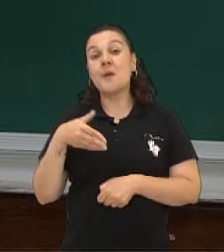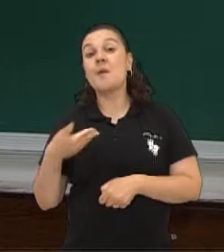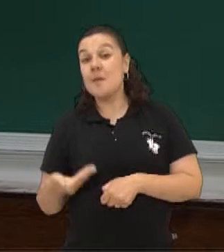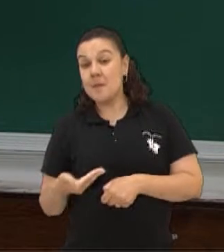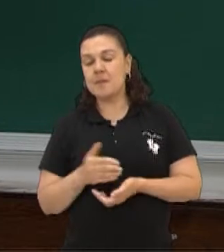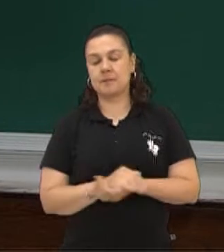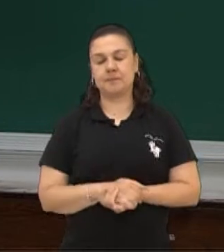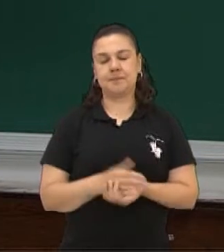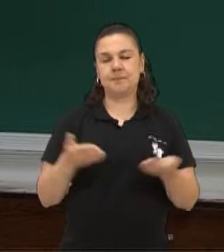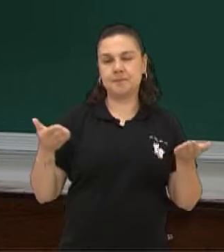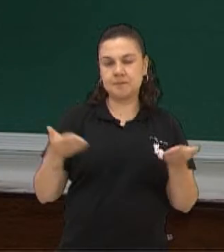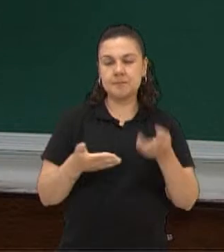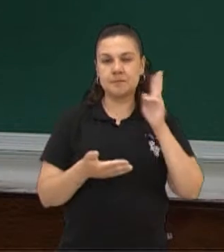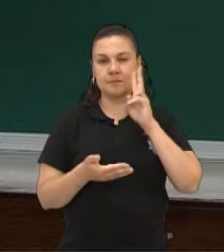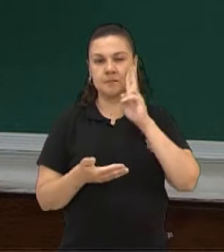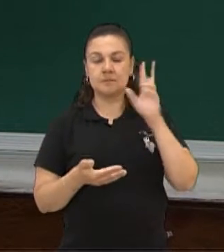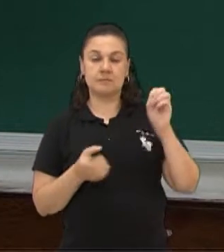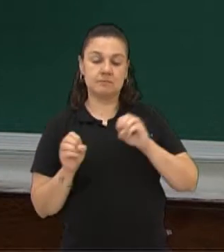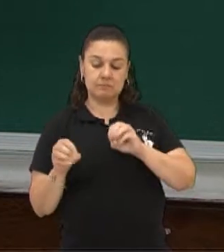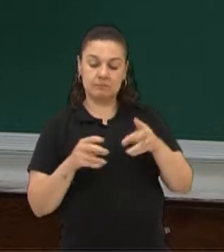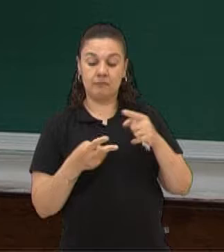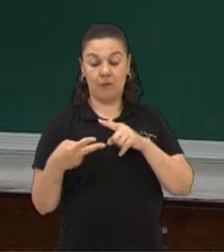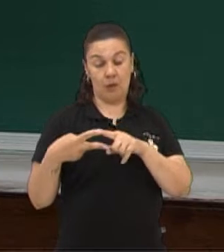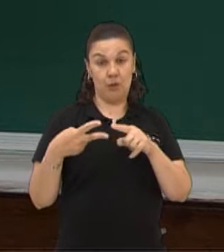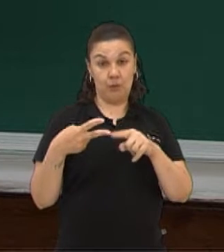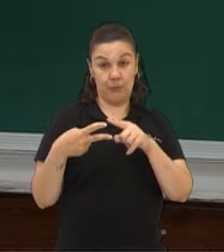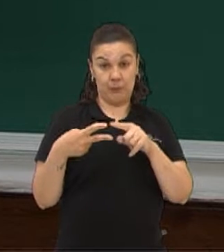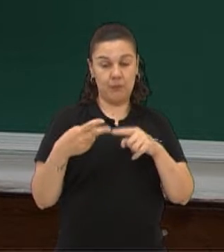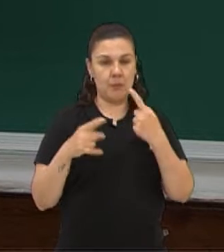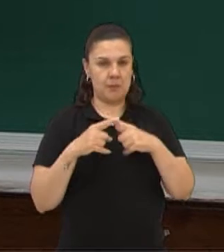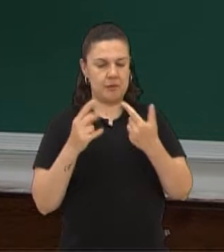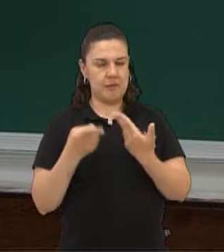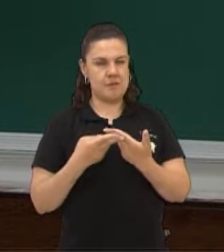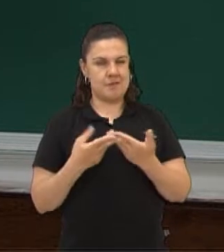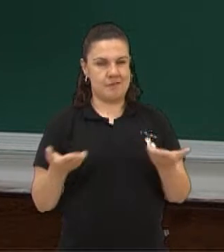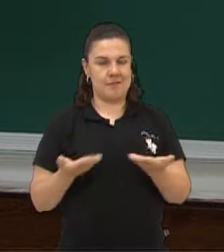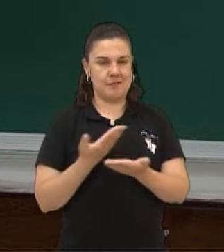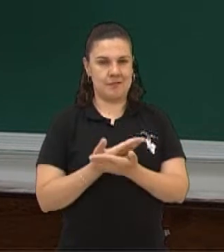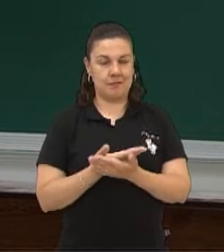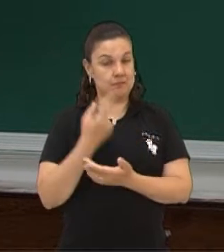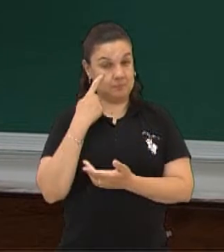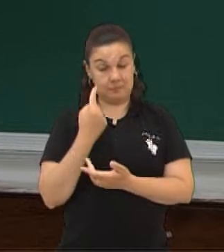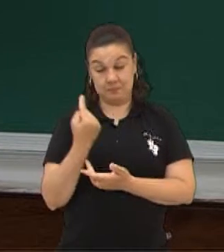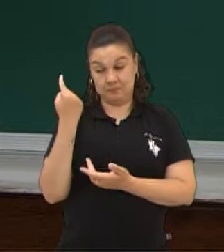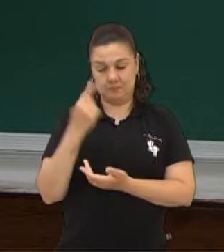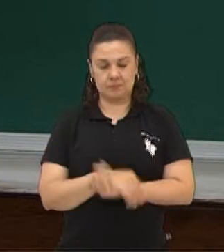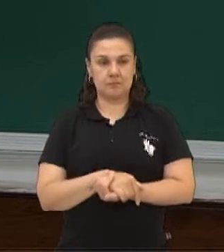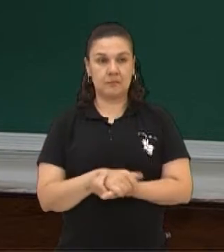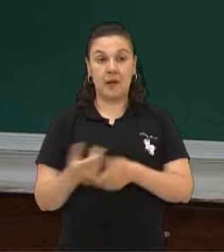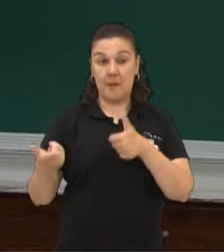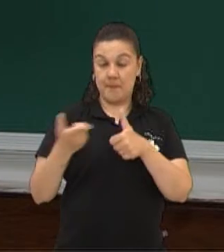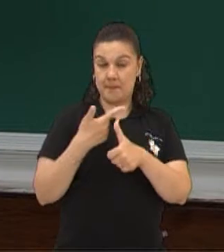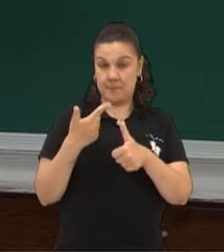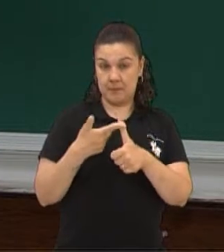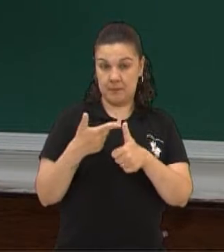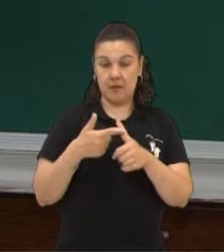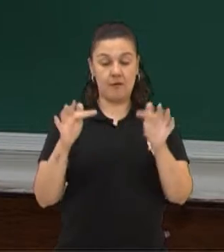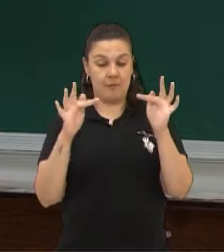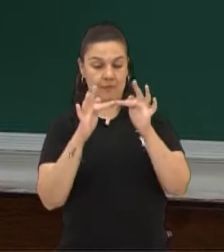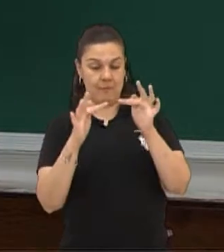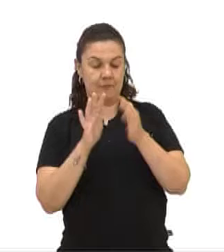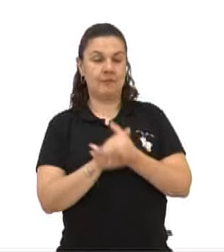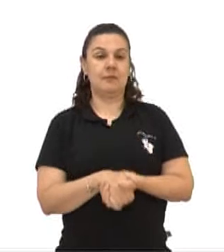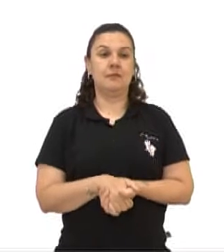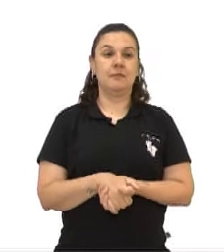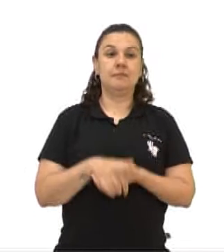tá? Hoje a prof vai relembrar duas, porque nós vamos utilizar aqui na aula, tá bom? Então, olha lá. Primeiro, algumas fórmulas,